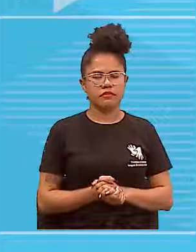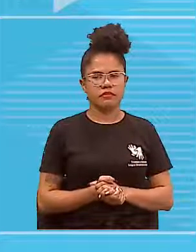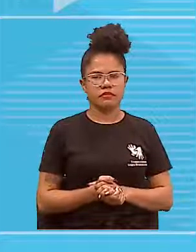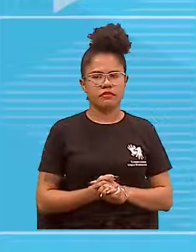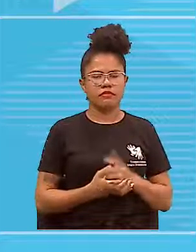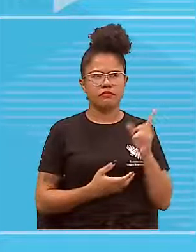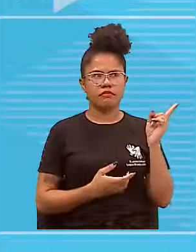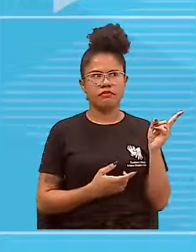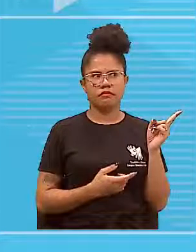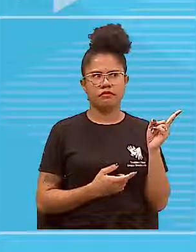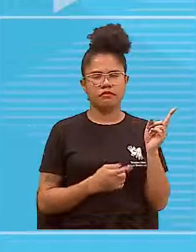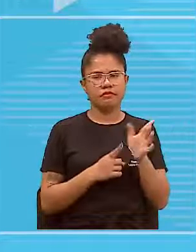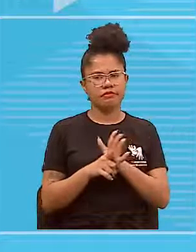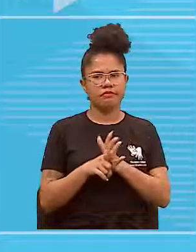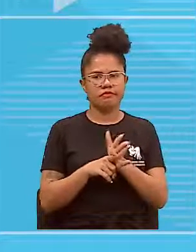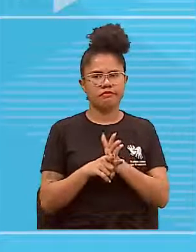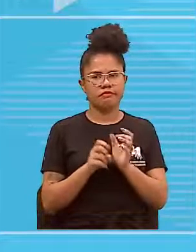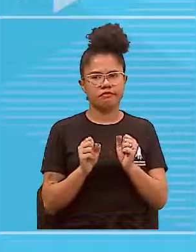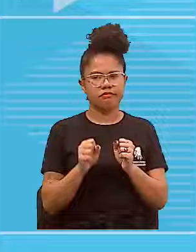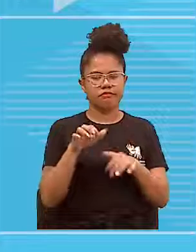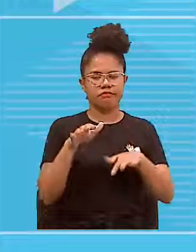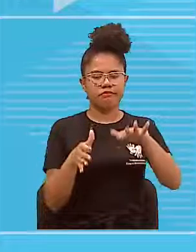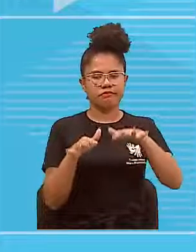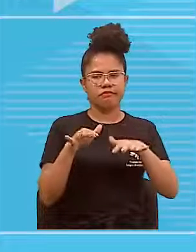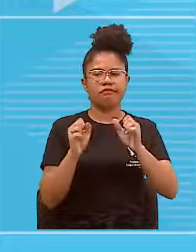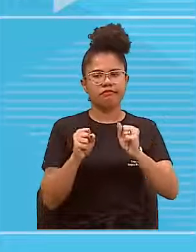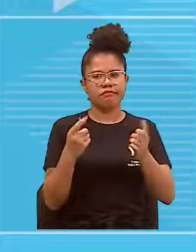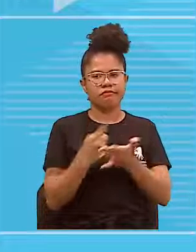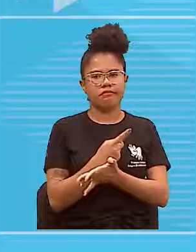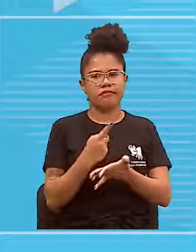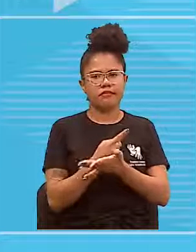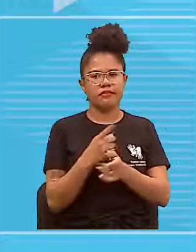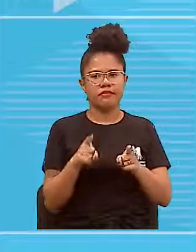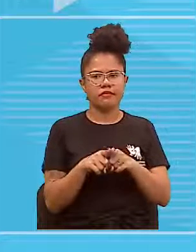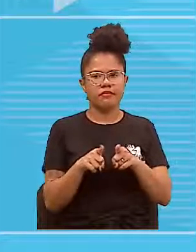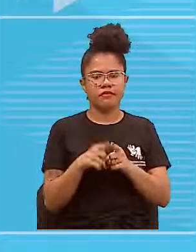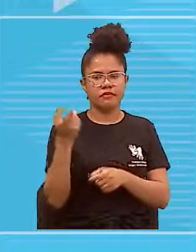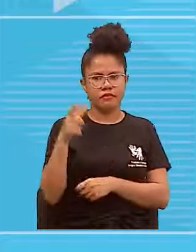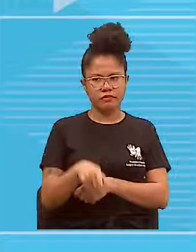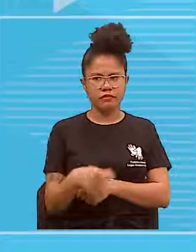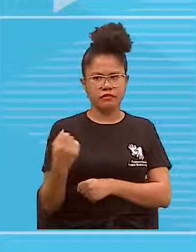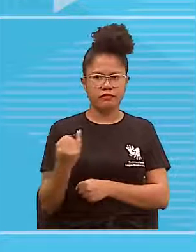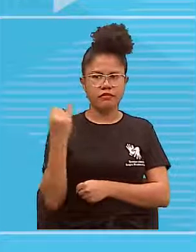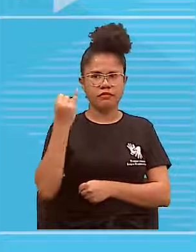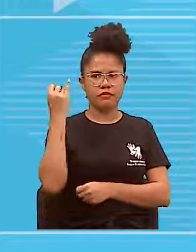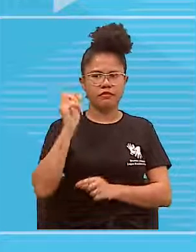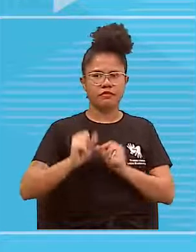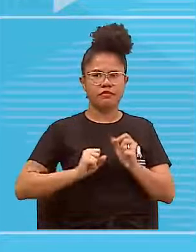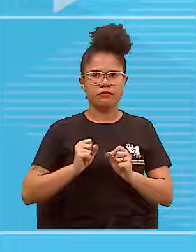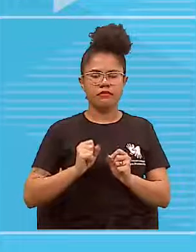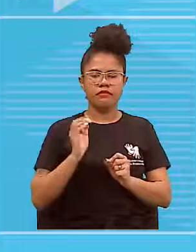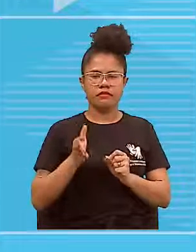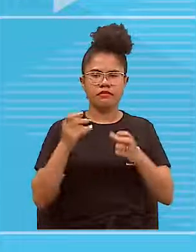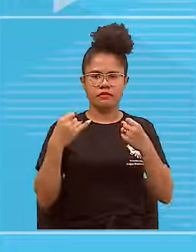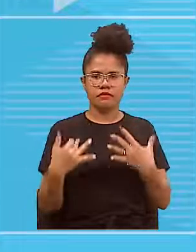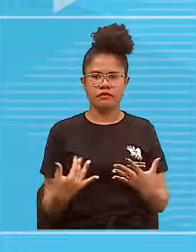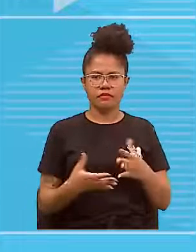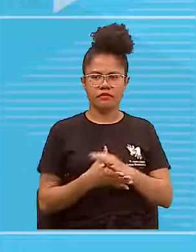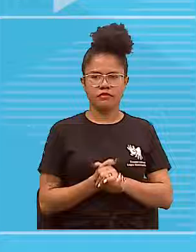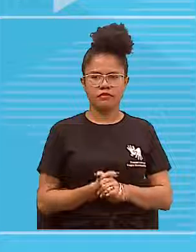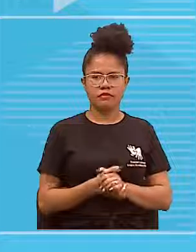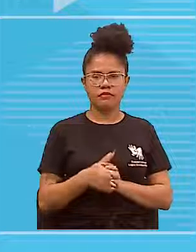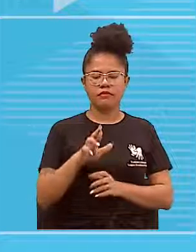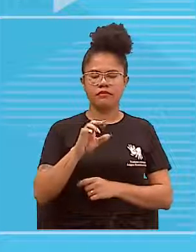dar errado. Outra coisa importante que o Gabriel colocou, que eu acabei de falar.